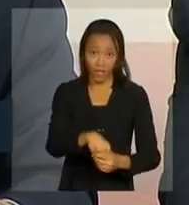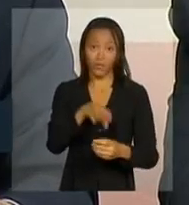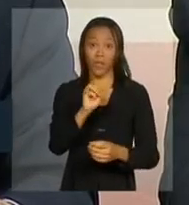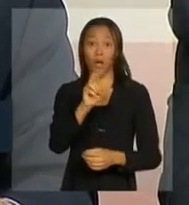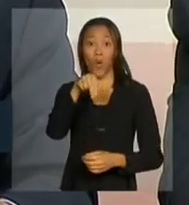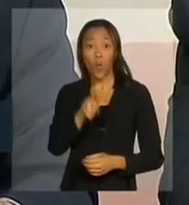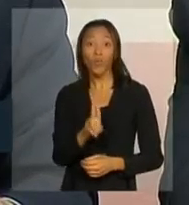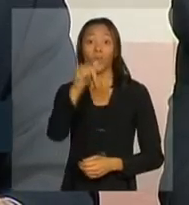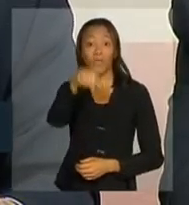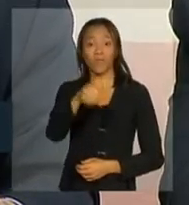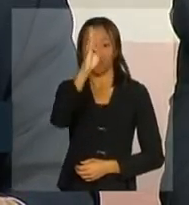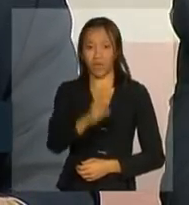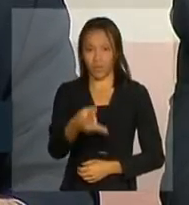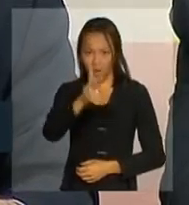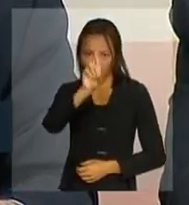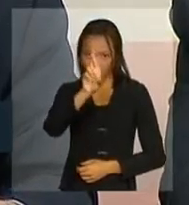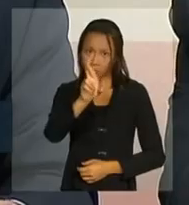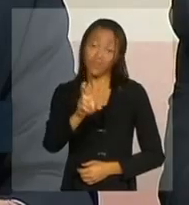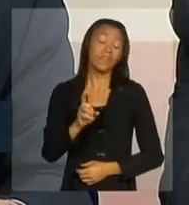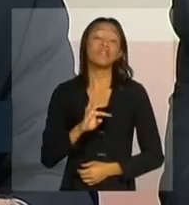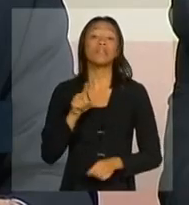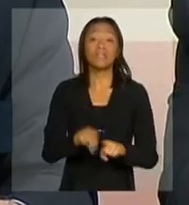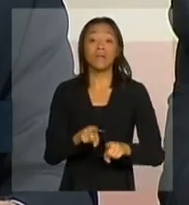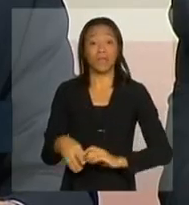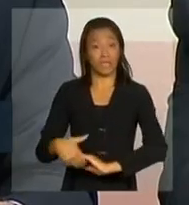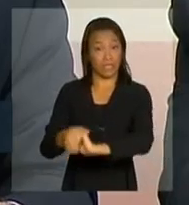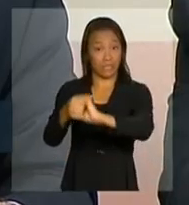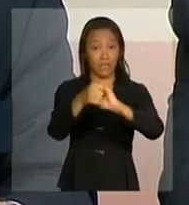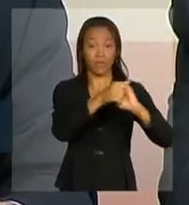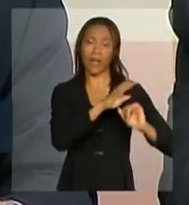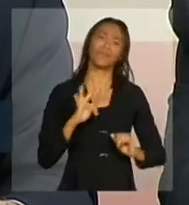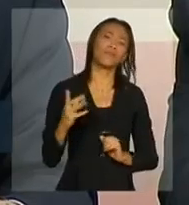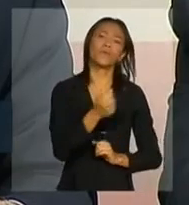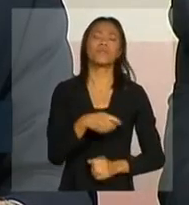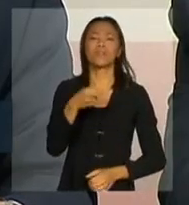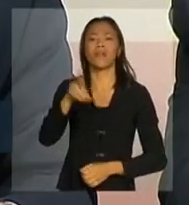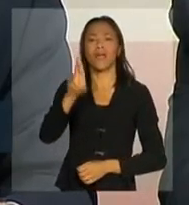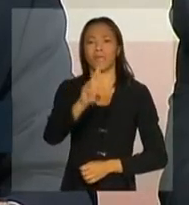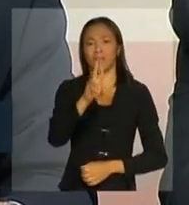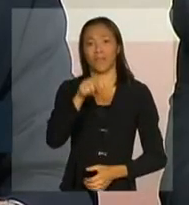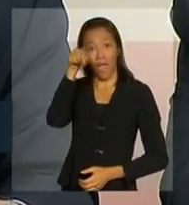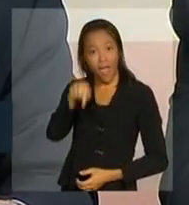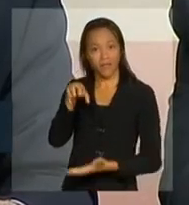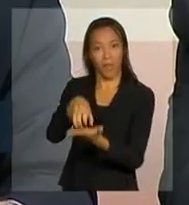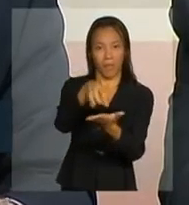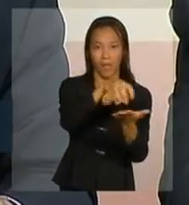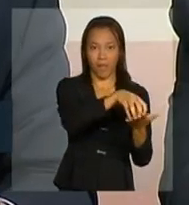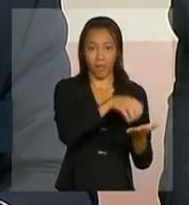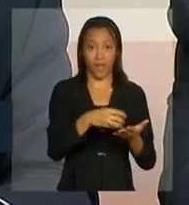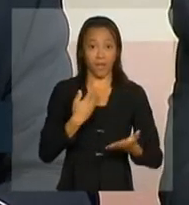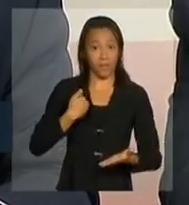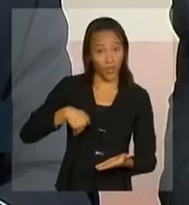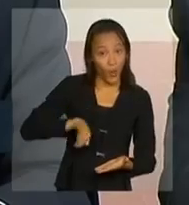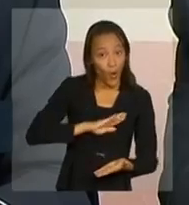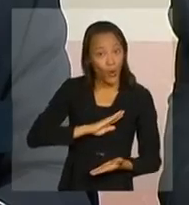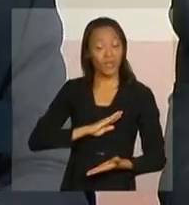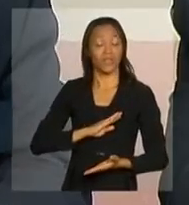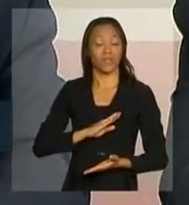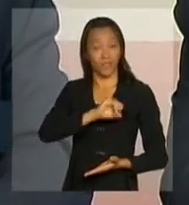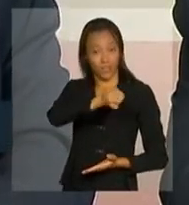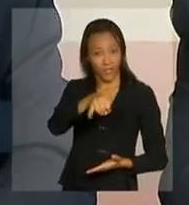Brasil. Queria saudar todos os presentes que representam estas entidades e para nós, Jorge, essa parceria com a